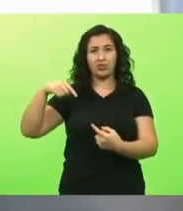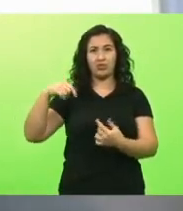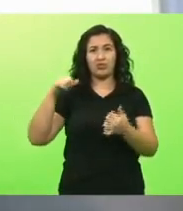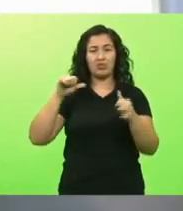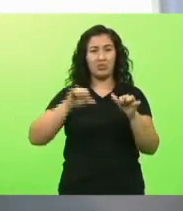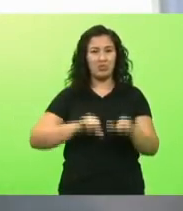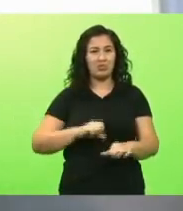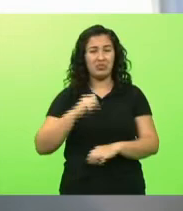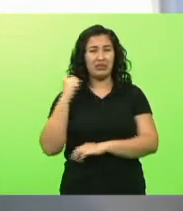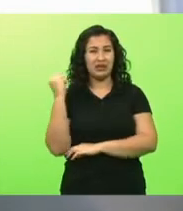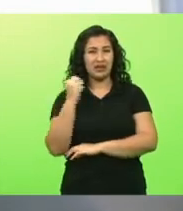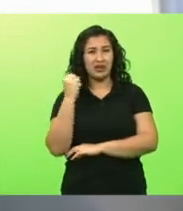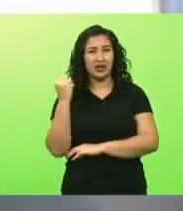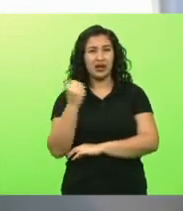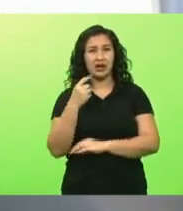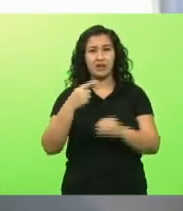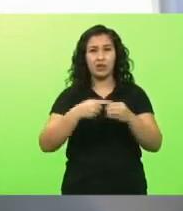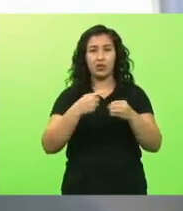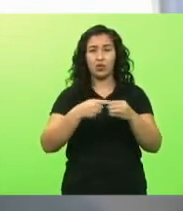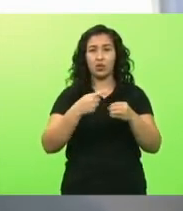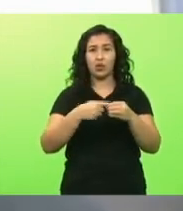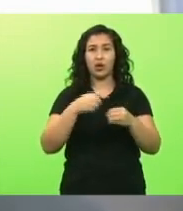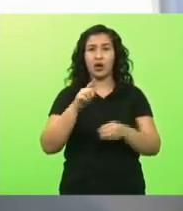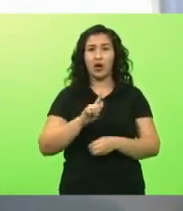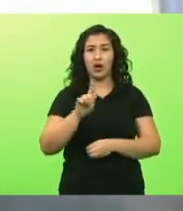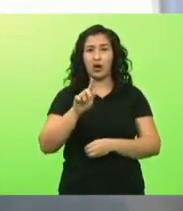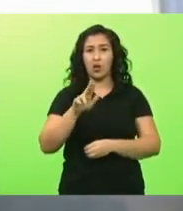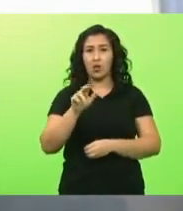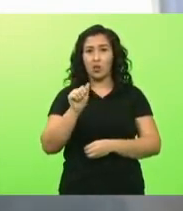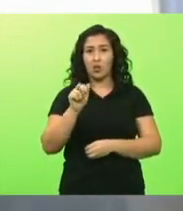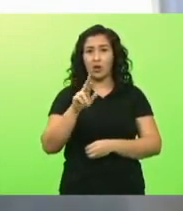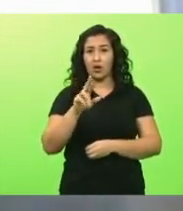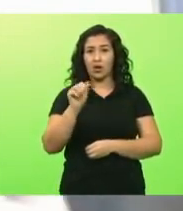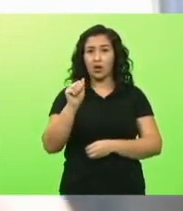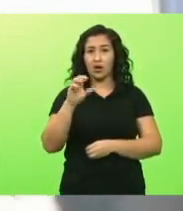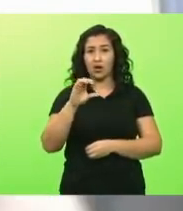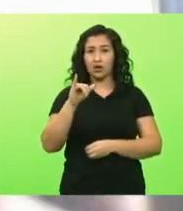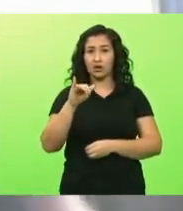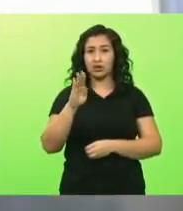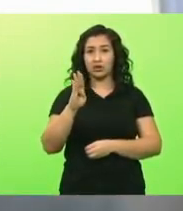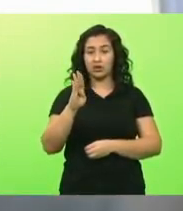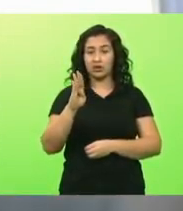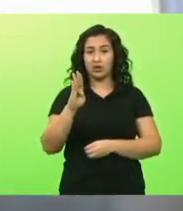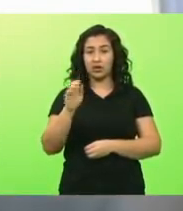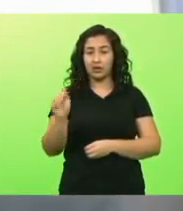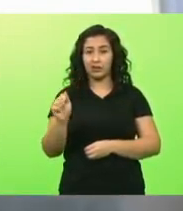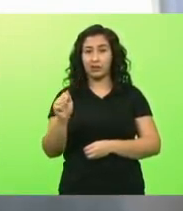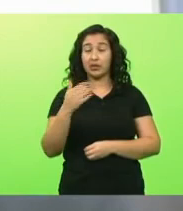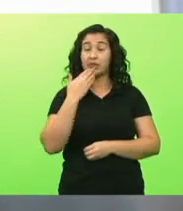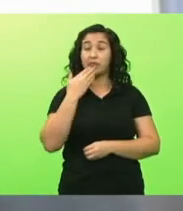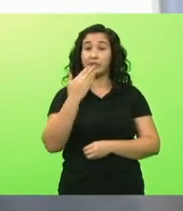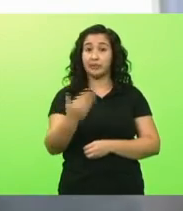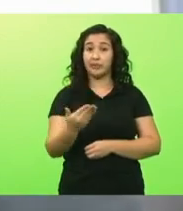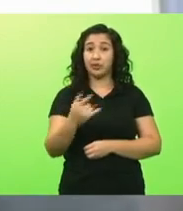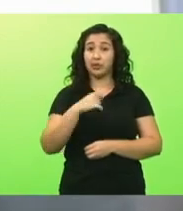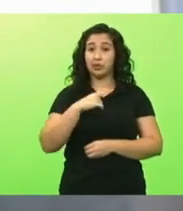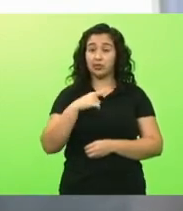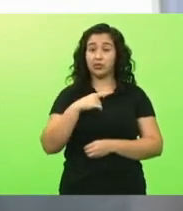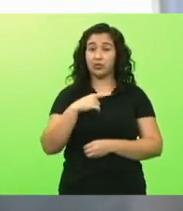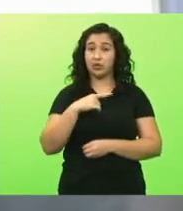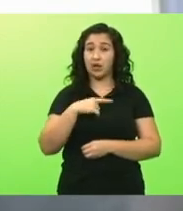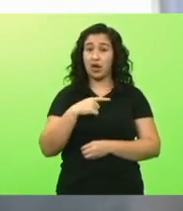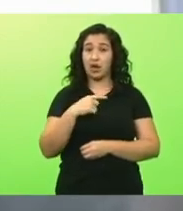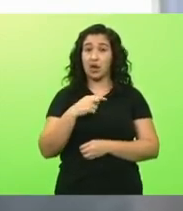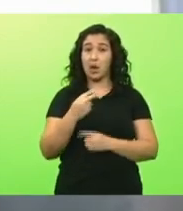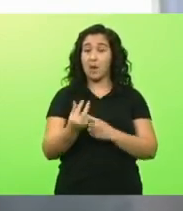no município de Guaraciaba, nós solicitamos medidas de